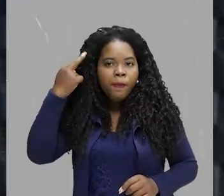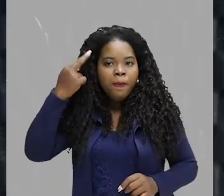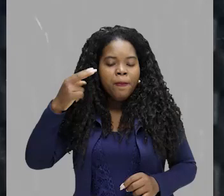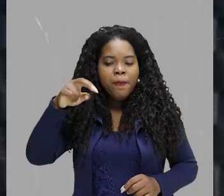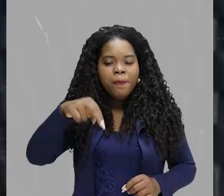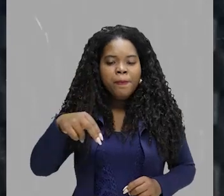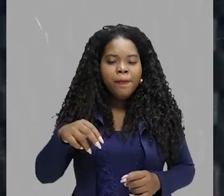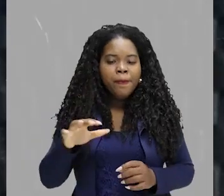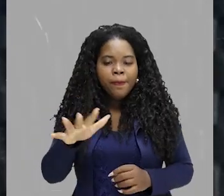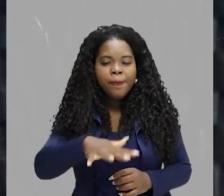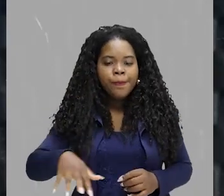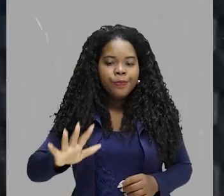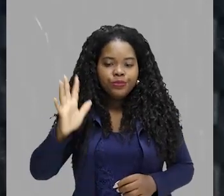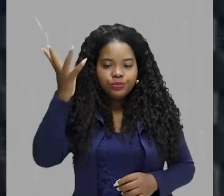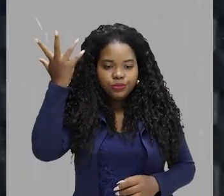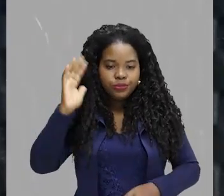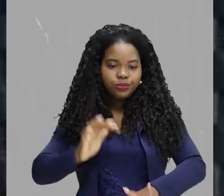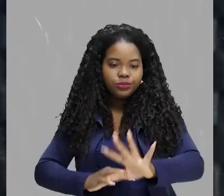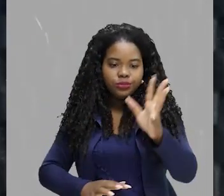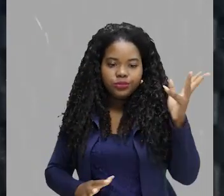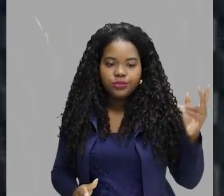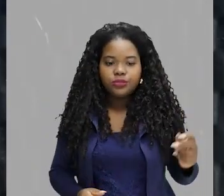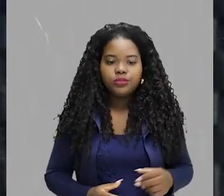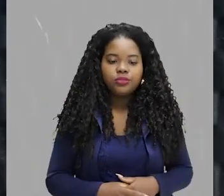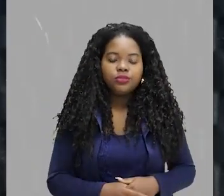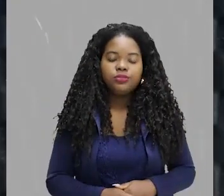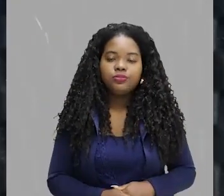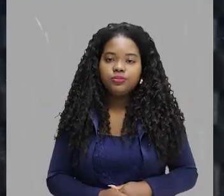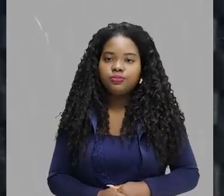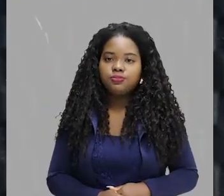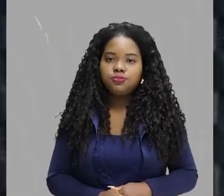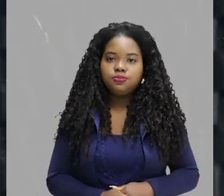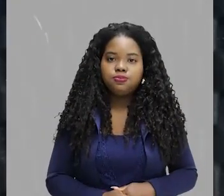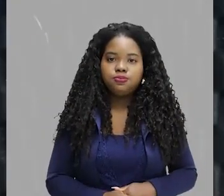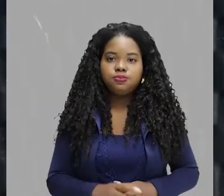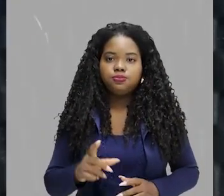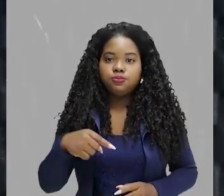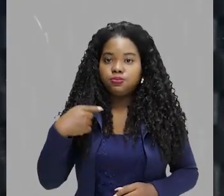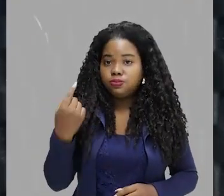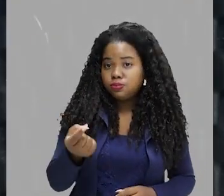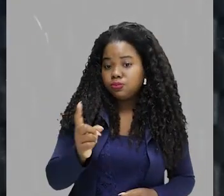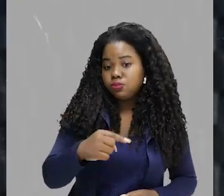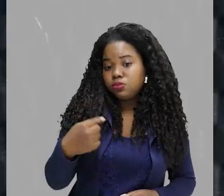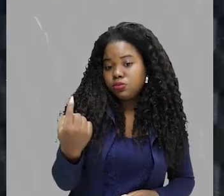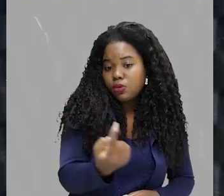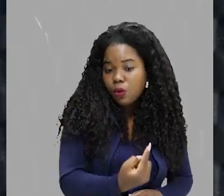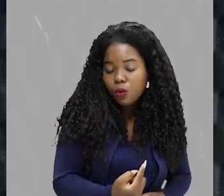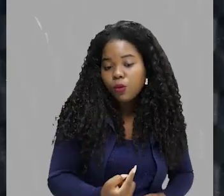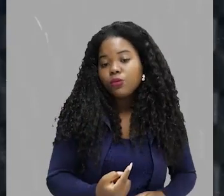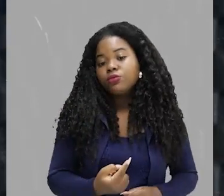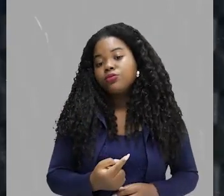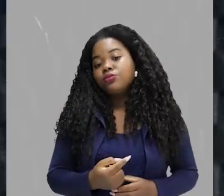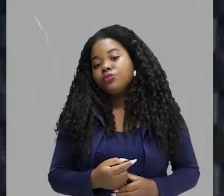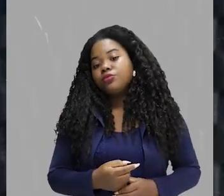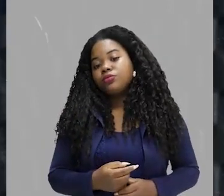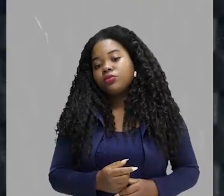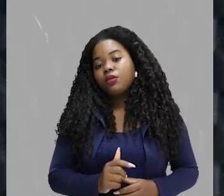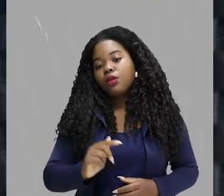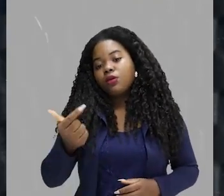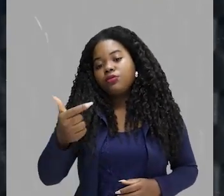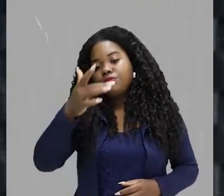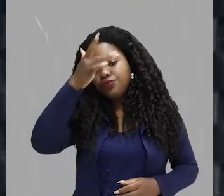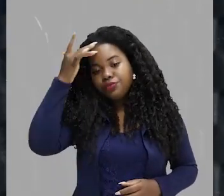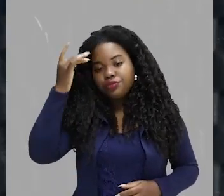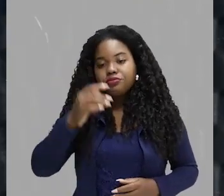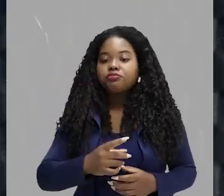natureza, o meio ambiente tem para nos oferecer. E outra coisa, depois da gente, outras pessoas virão. Tem as futuras gerações,